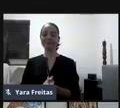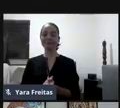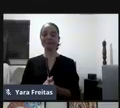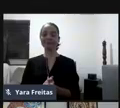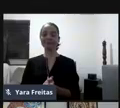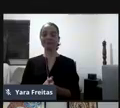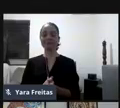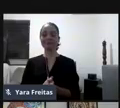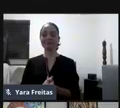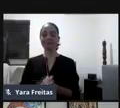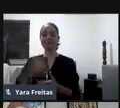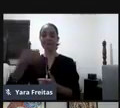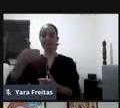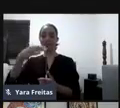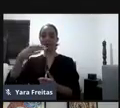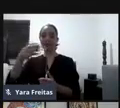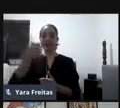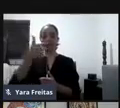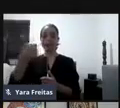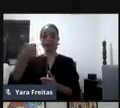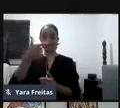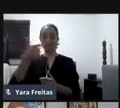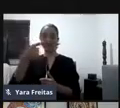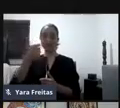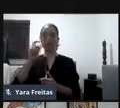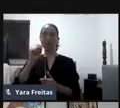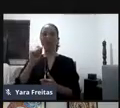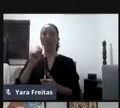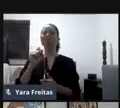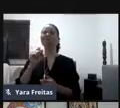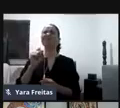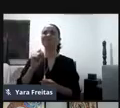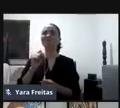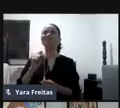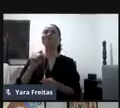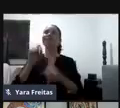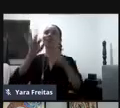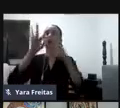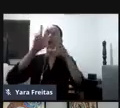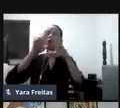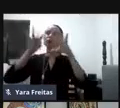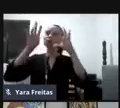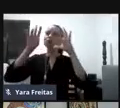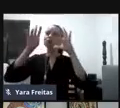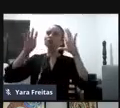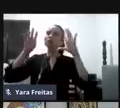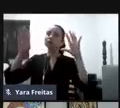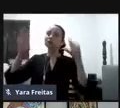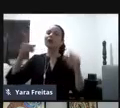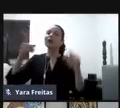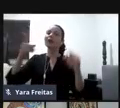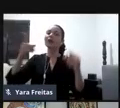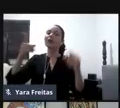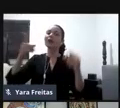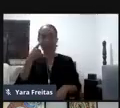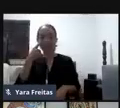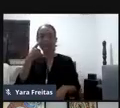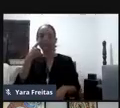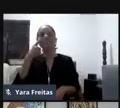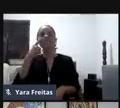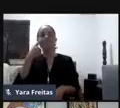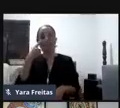E o 12º fator de risco é poluição, gente. Quem diria que escolher